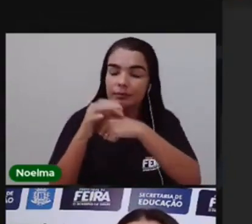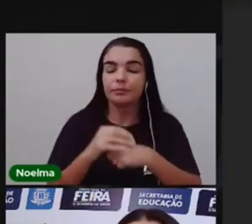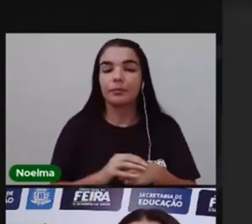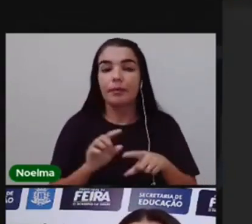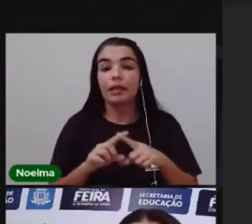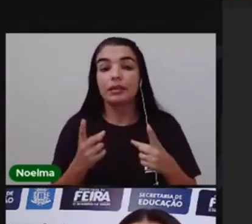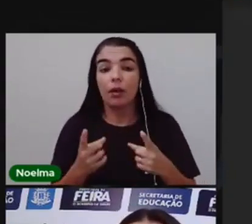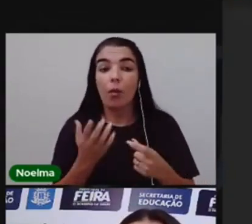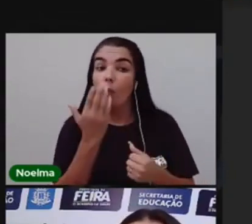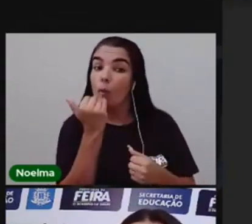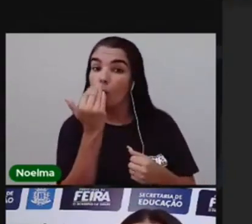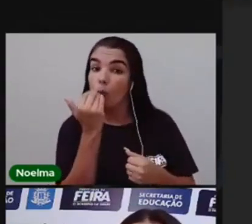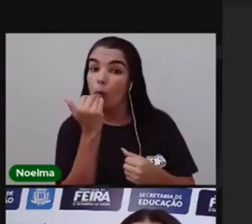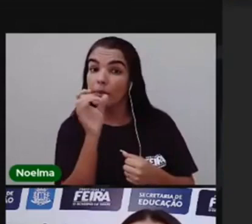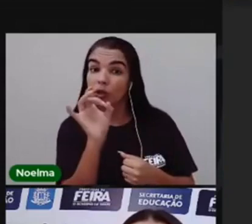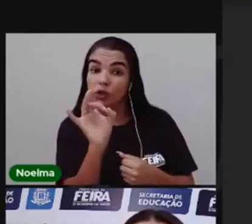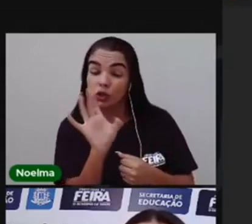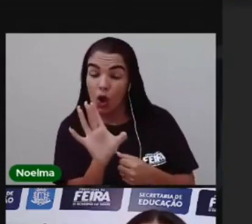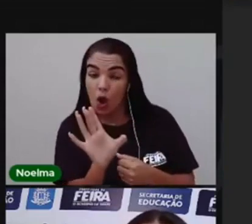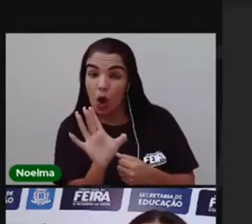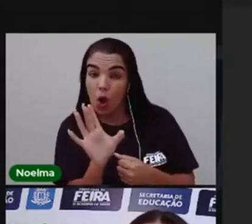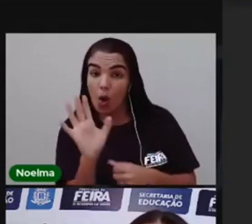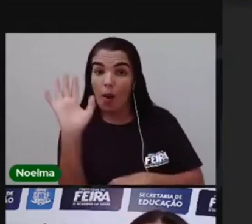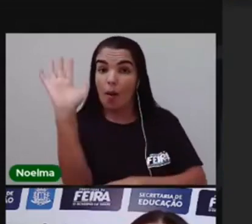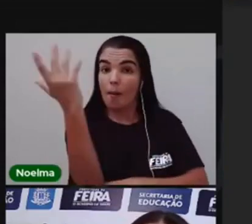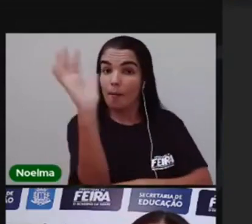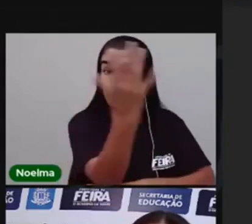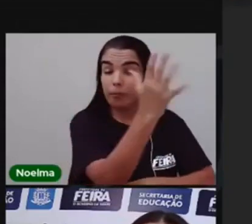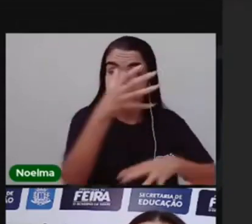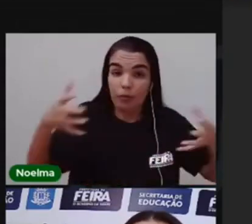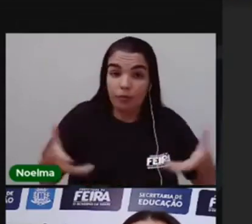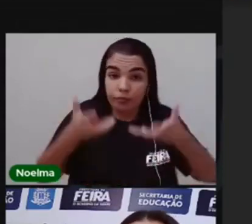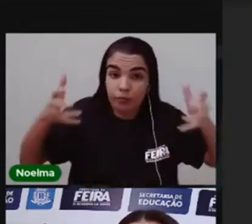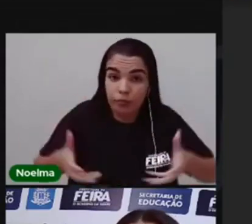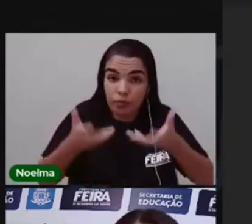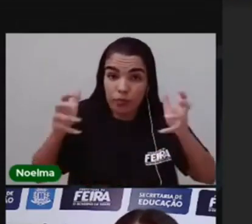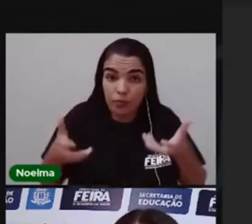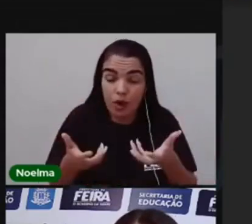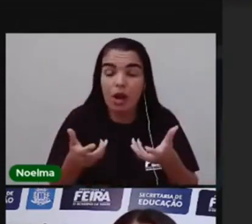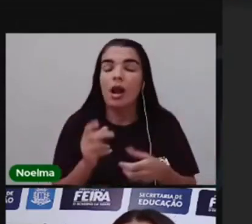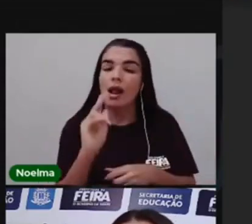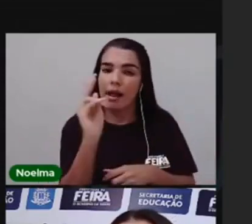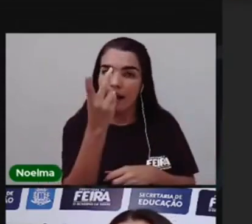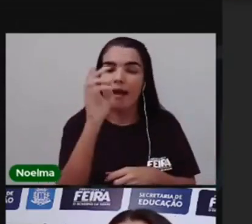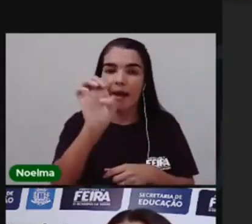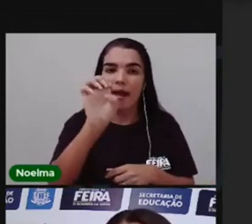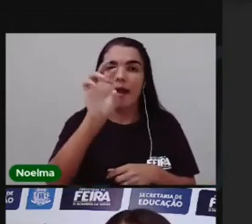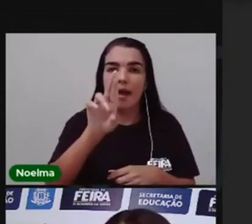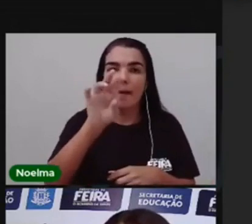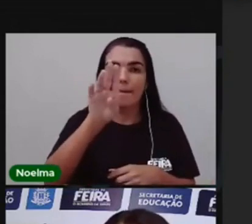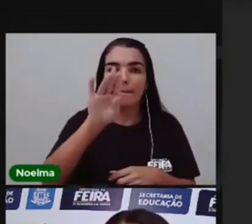Então, quando se alimentam apenas de vegetais, são herbívoros. Quando